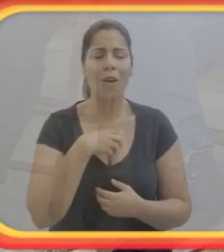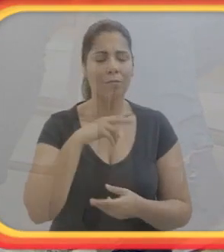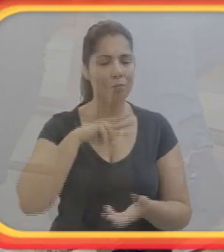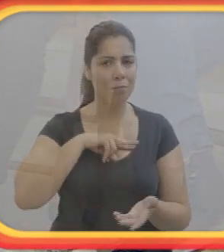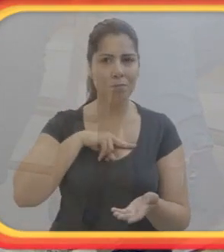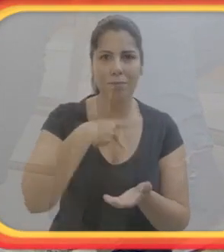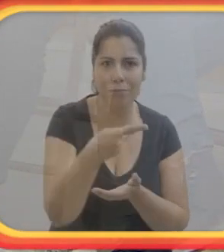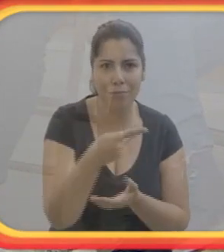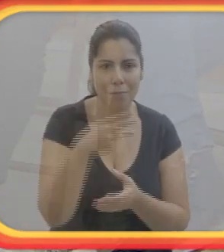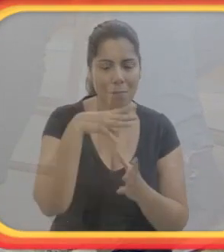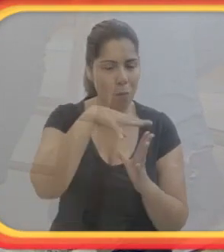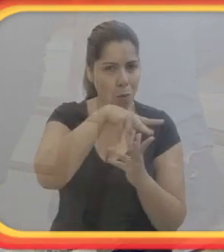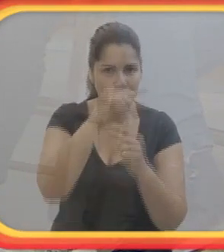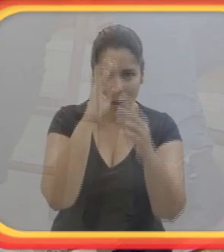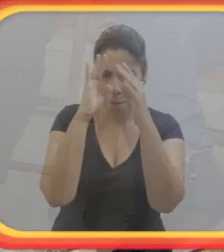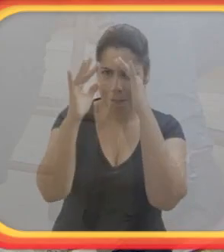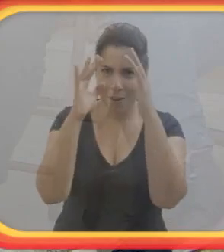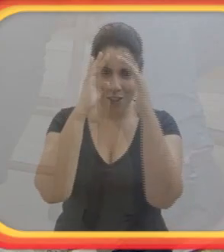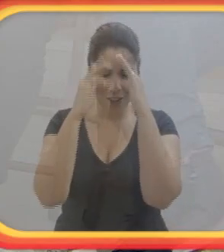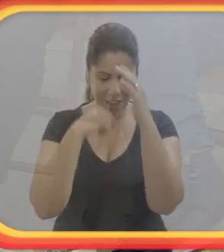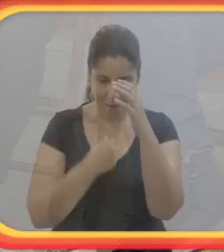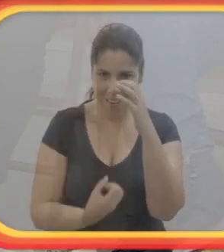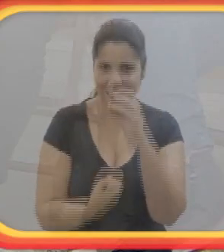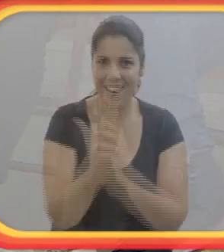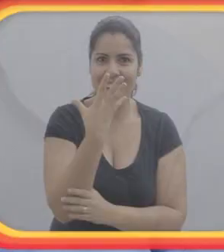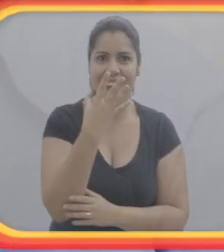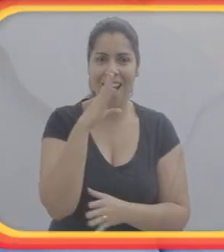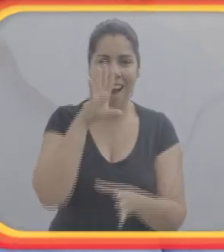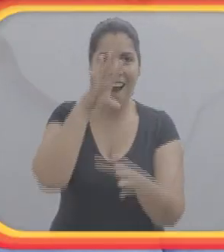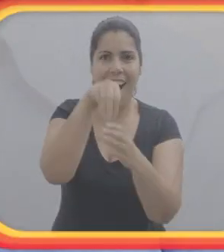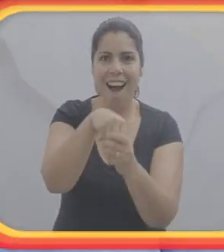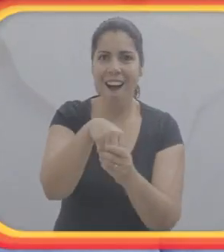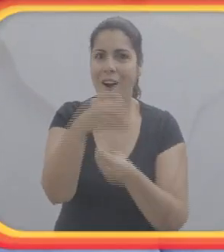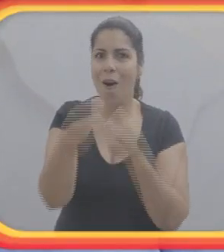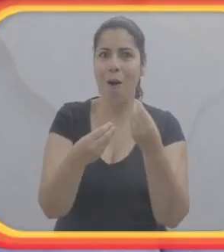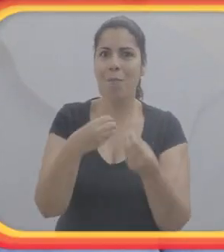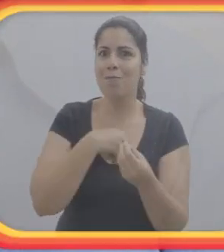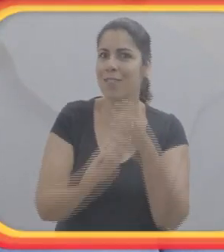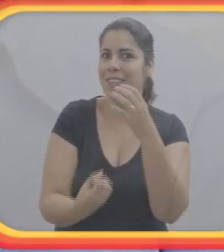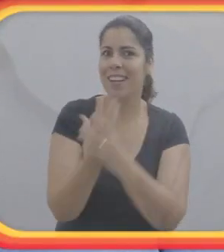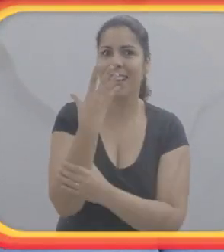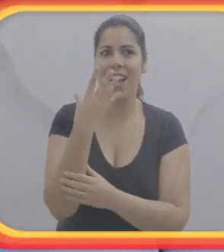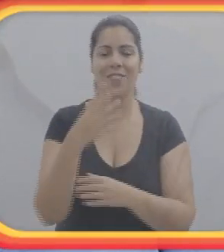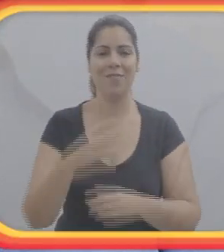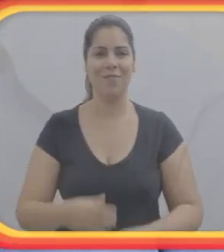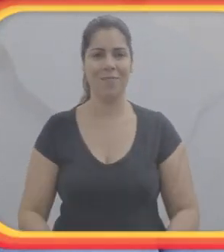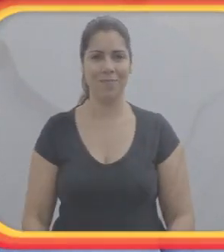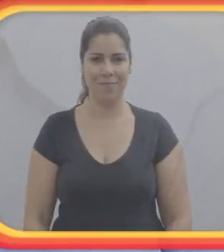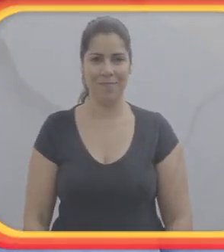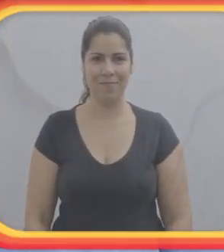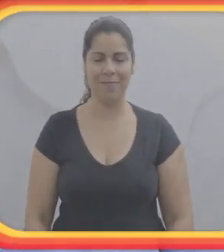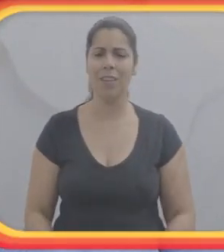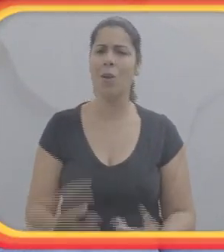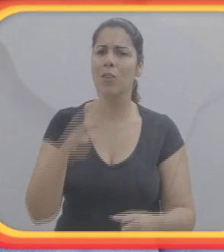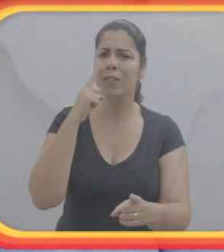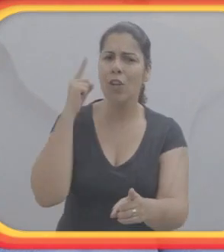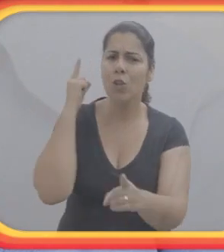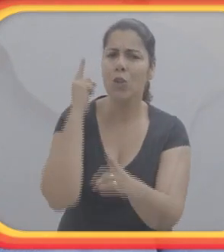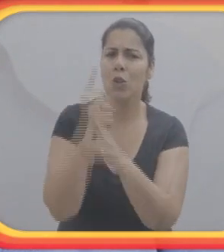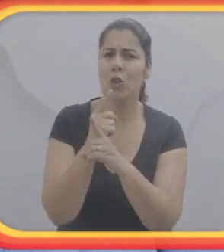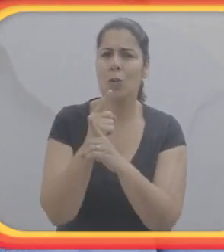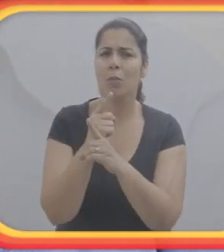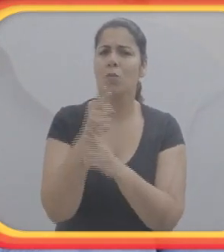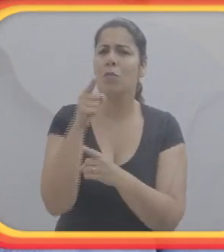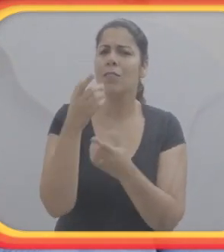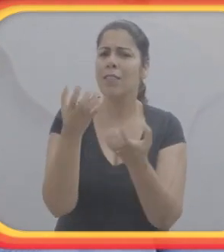significa fada e Rainbow é arco-íris em versão inglês. E quando eu tinha 15